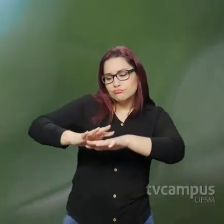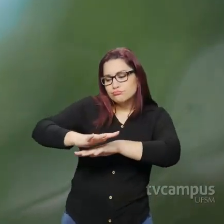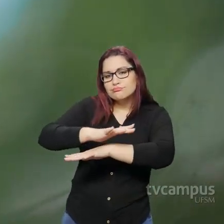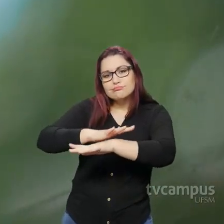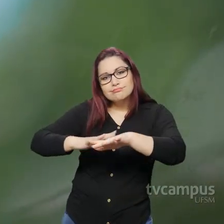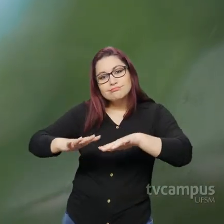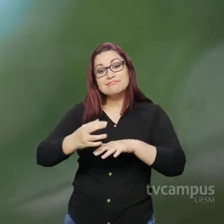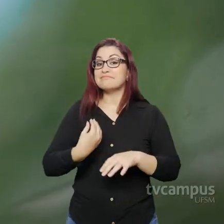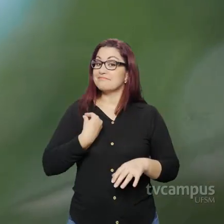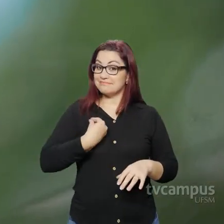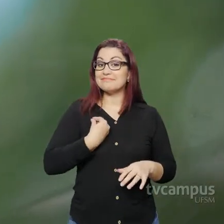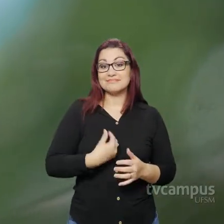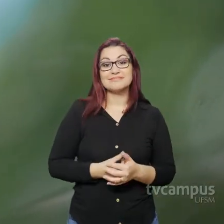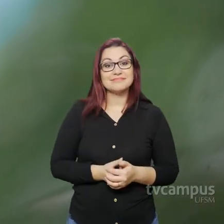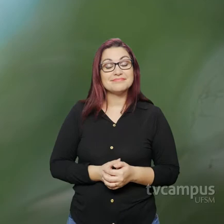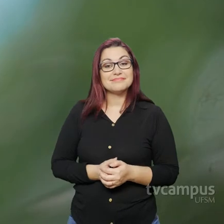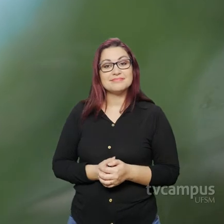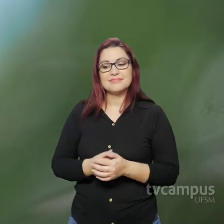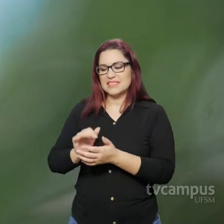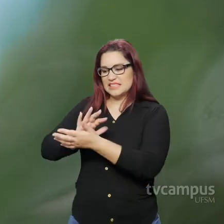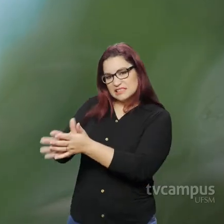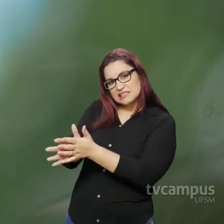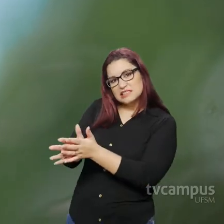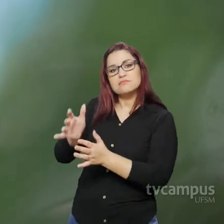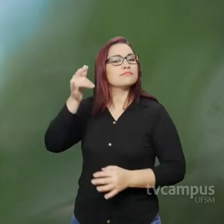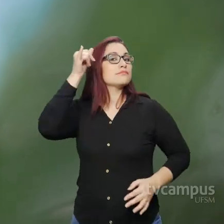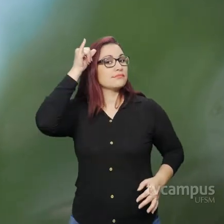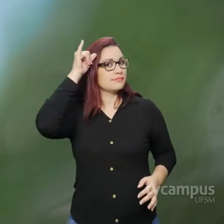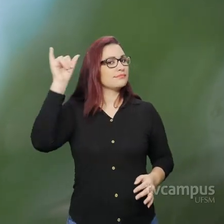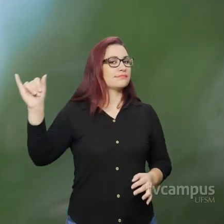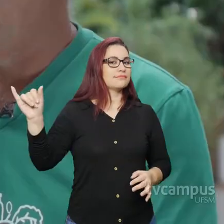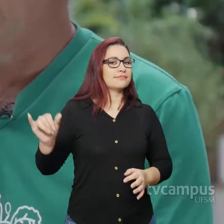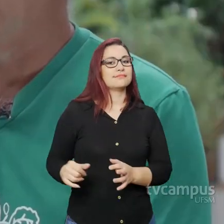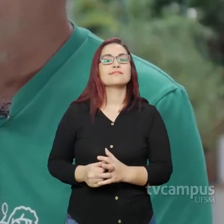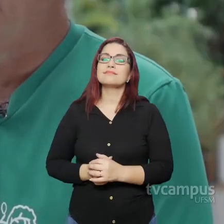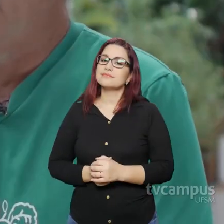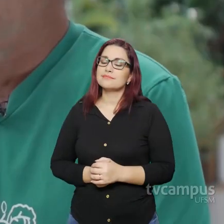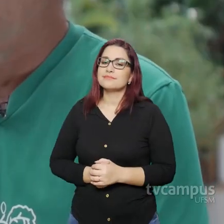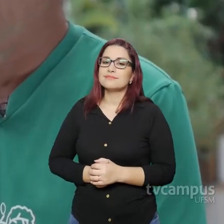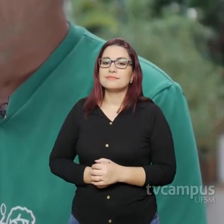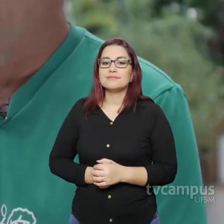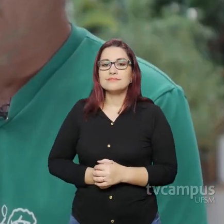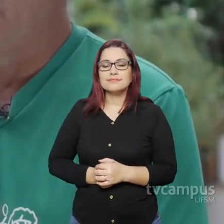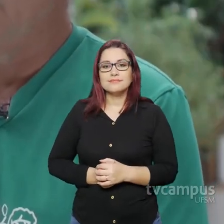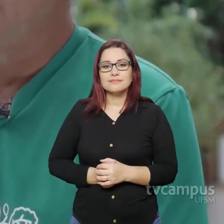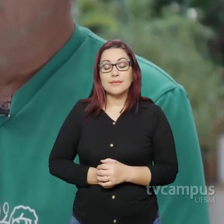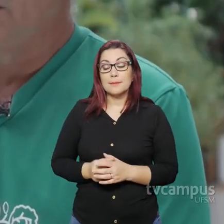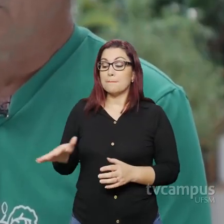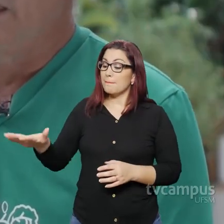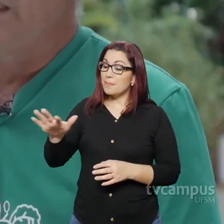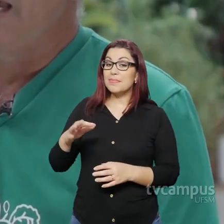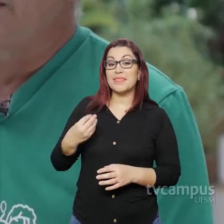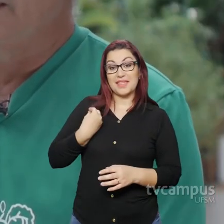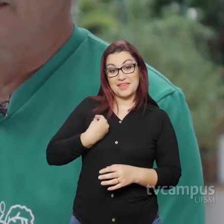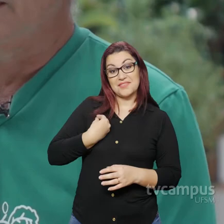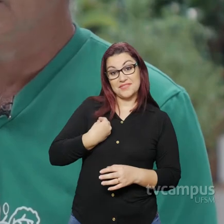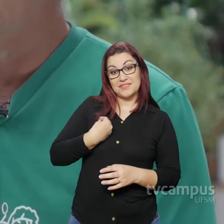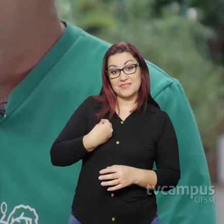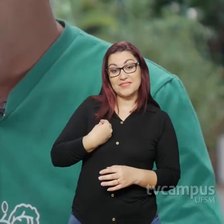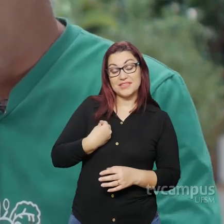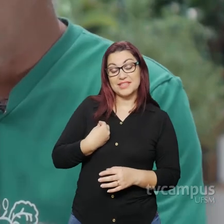lavoura, num espaço, enfim. A natureza, por si, a gente vê, ela vive em equilíbrio. Né? Não tem